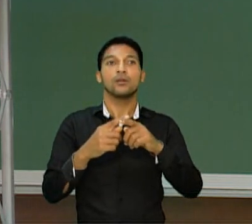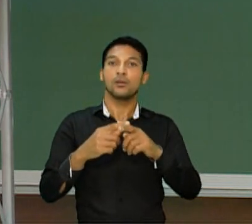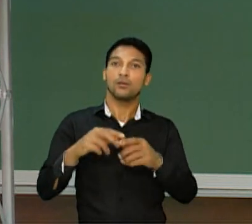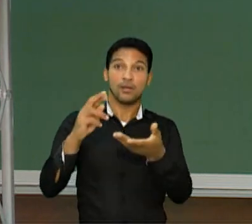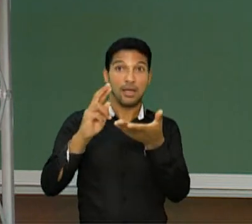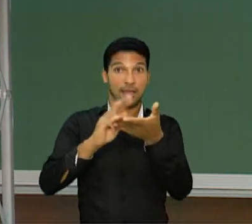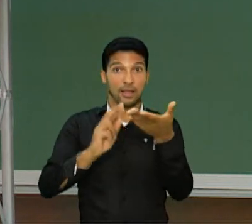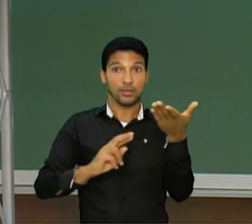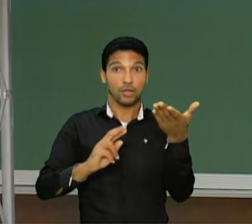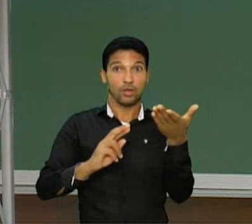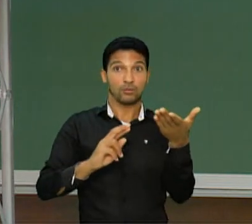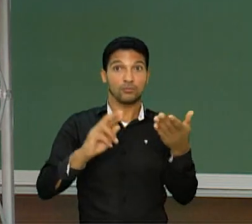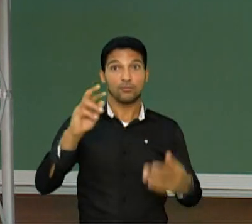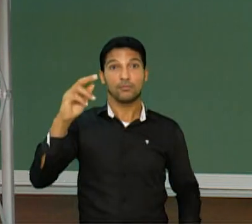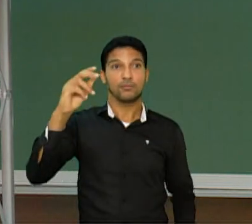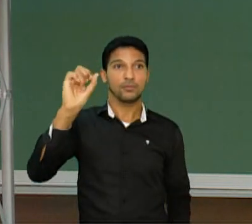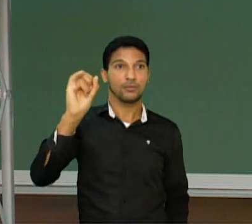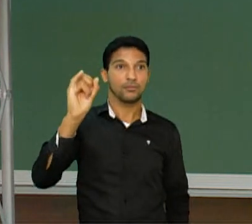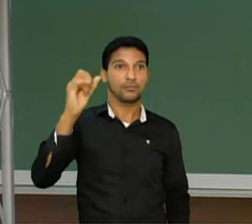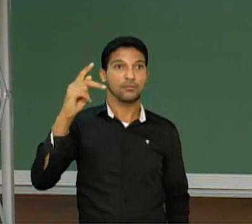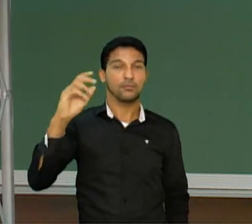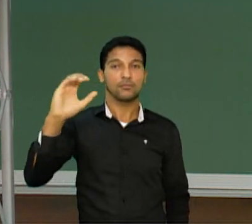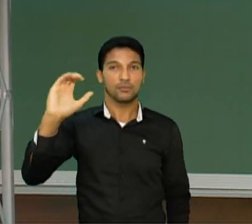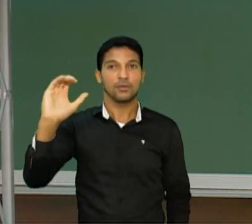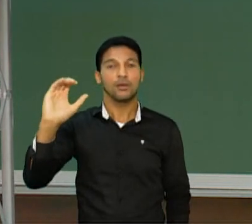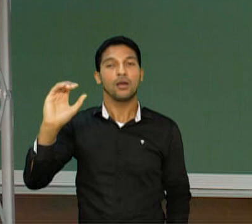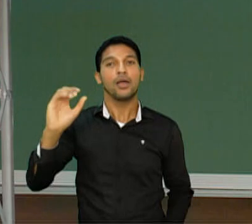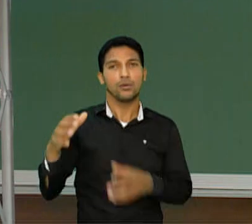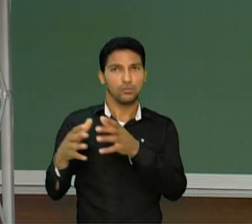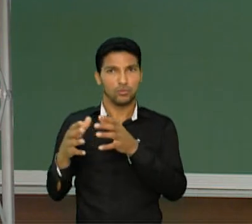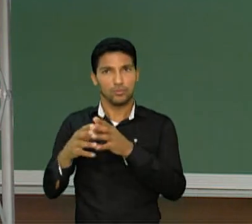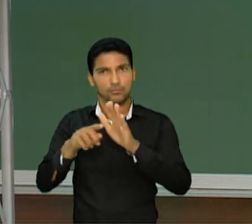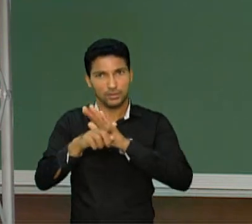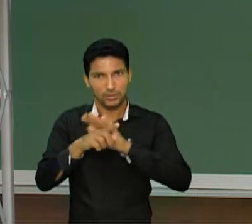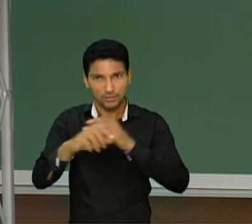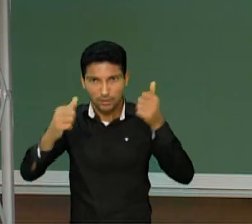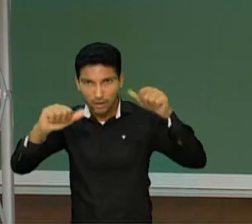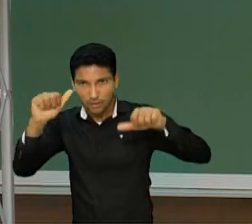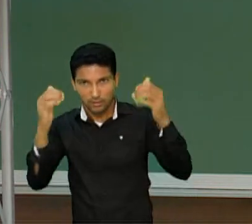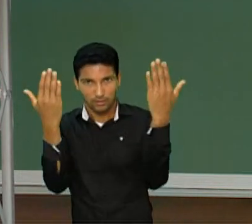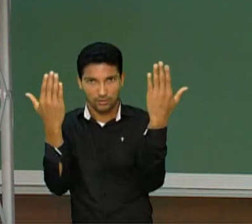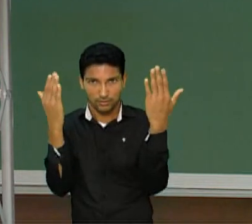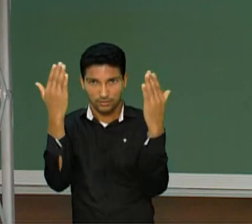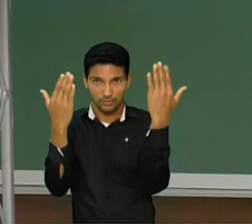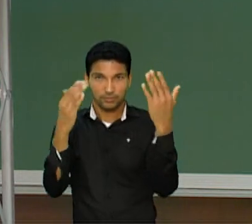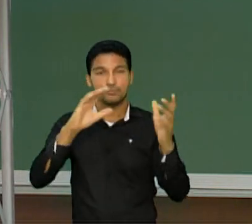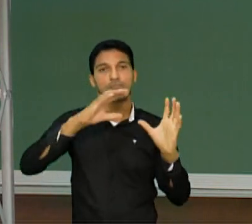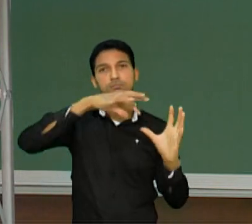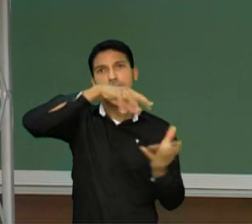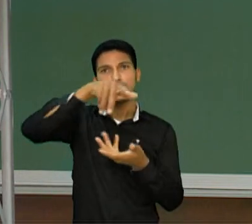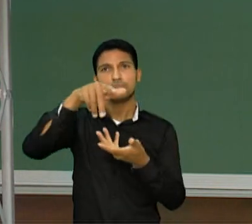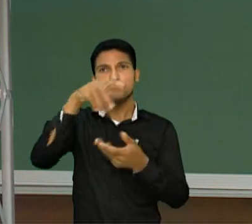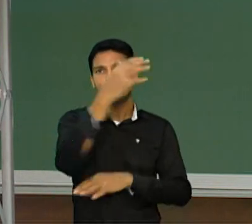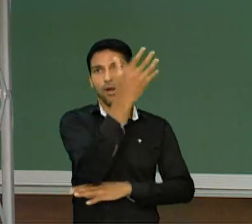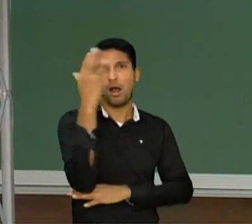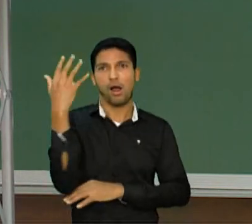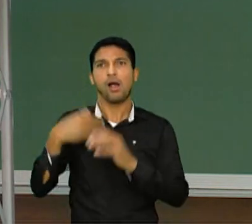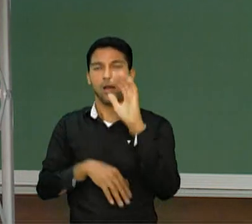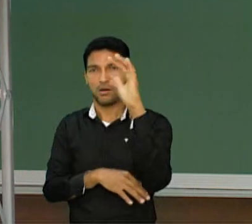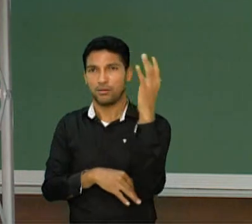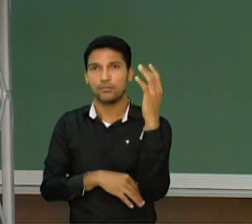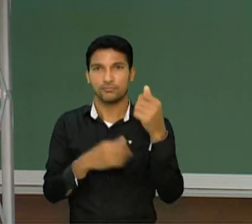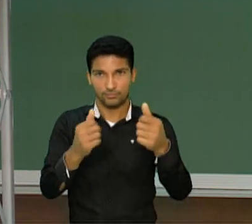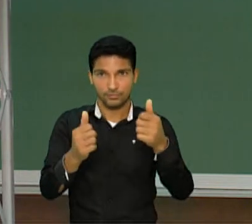de pesquisadores que vem analisando os impactos das ações climáticas de modo geral, mas ele não faz essas